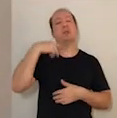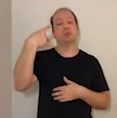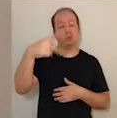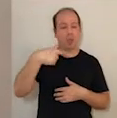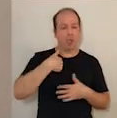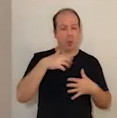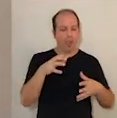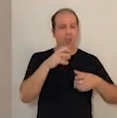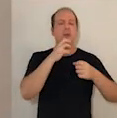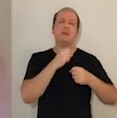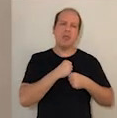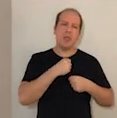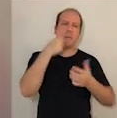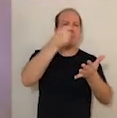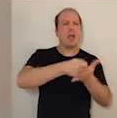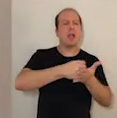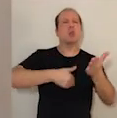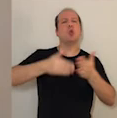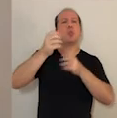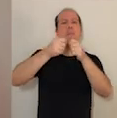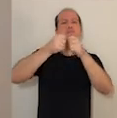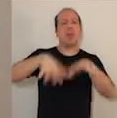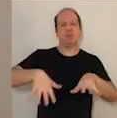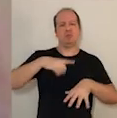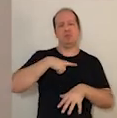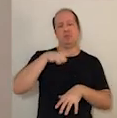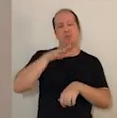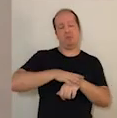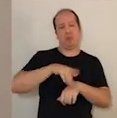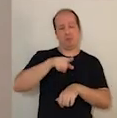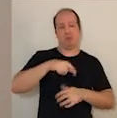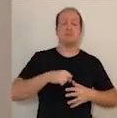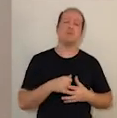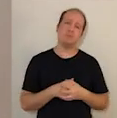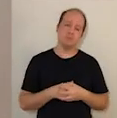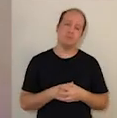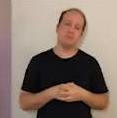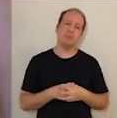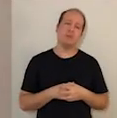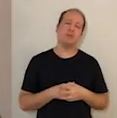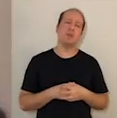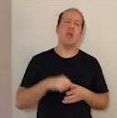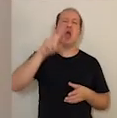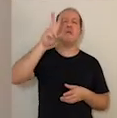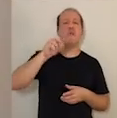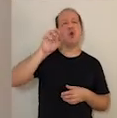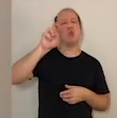sua vontade. Na medida em que eu for o herdeiro, quero indenizar todos os prejuízos que ele lhes